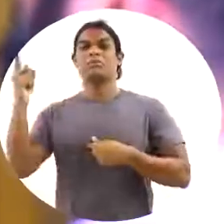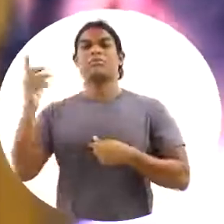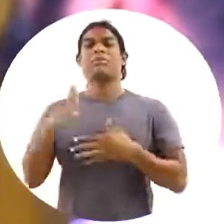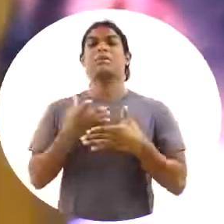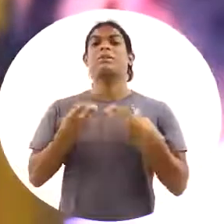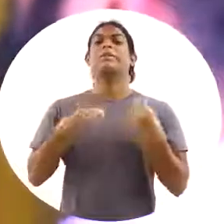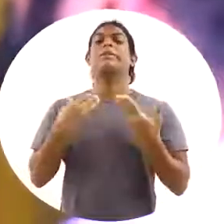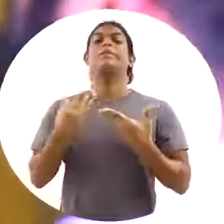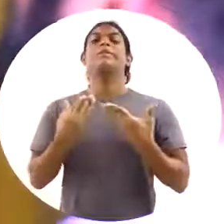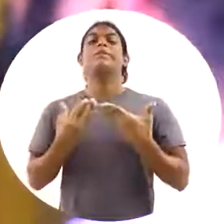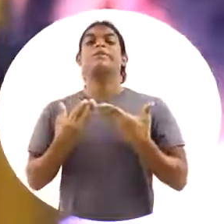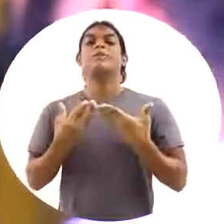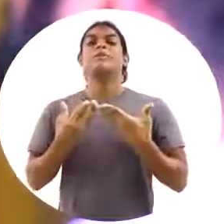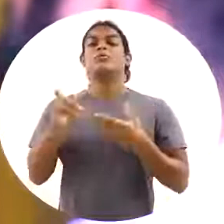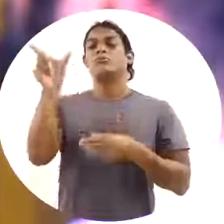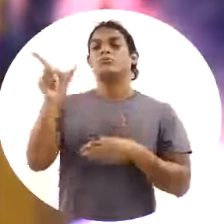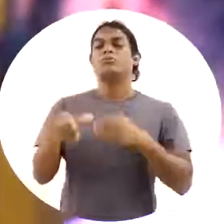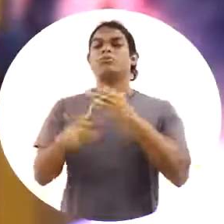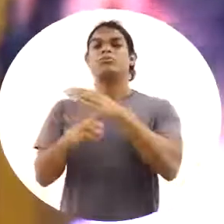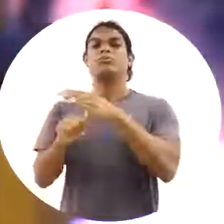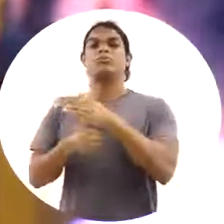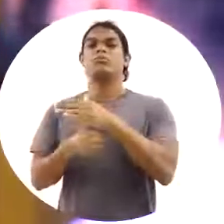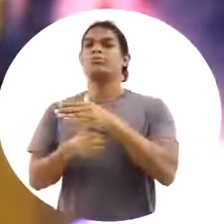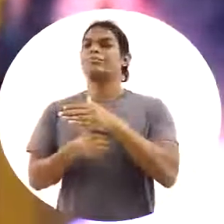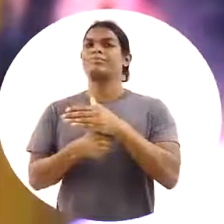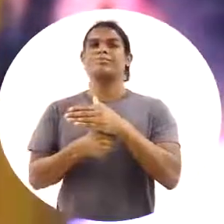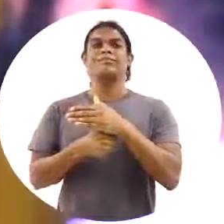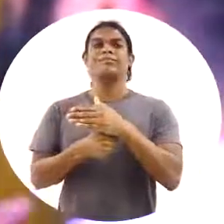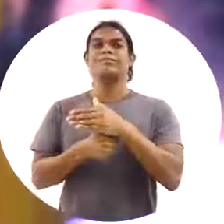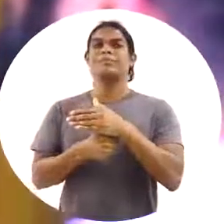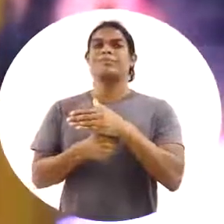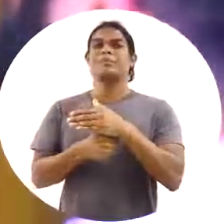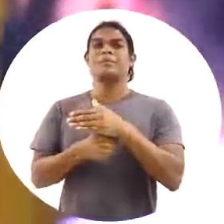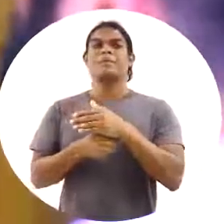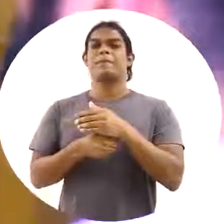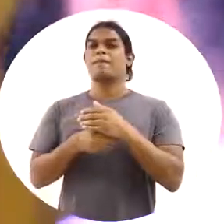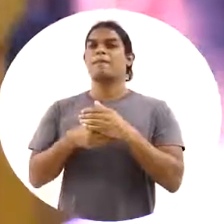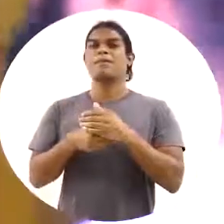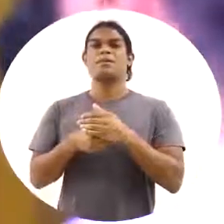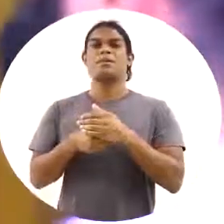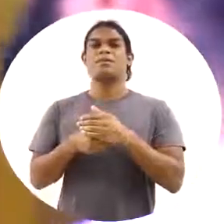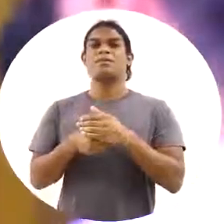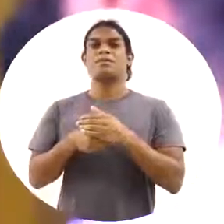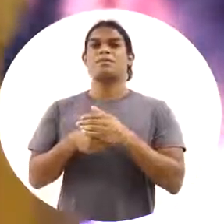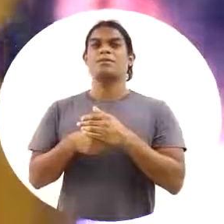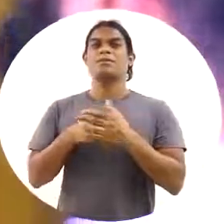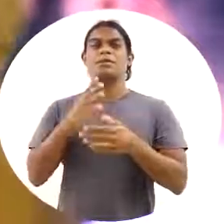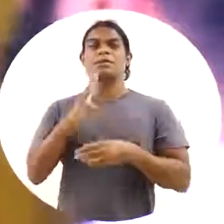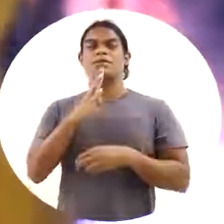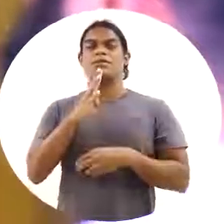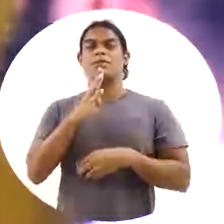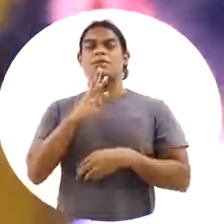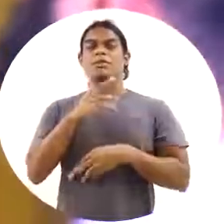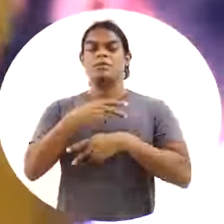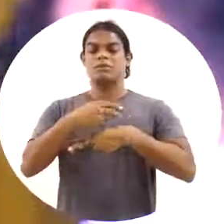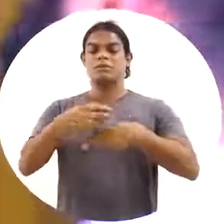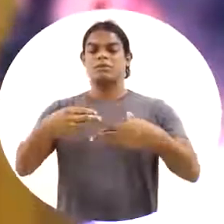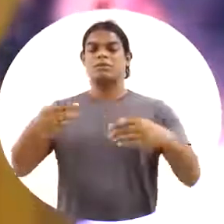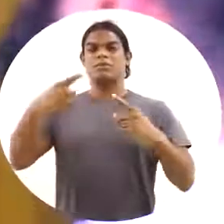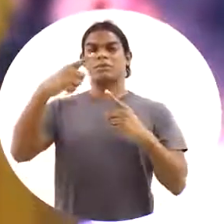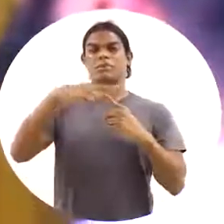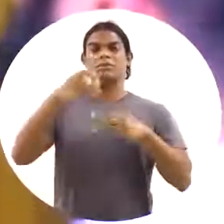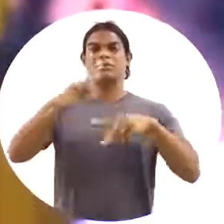Então, o cliente não está habituado, não tem esse repertório que a gente tem, profissionais do design e da